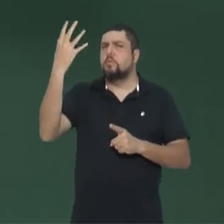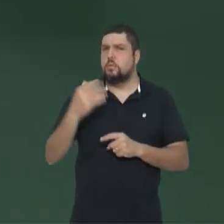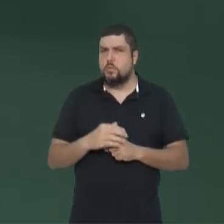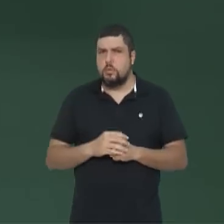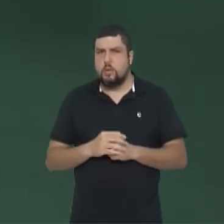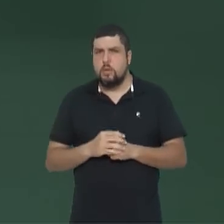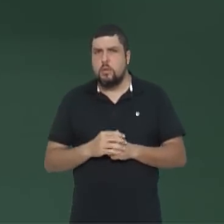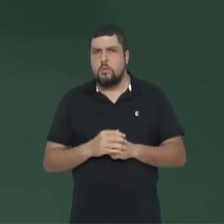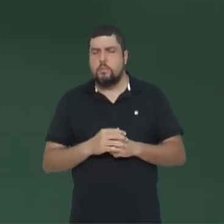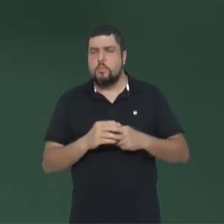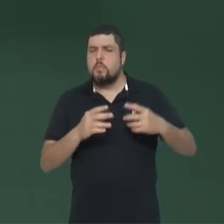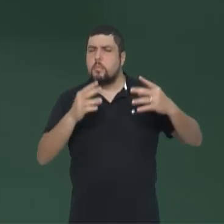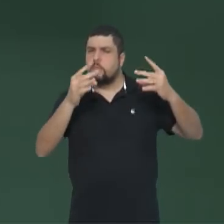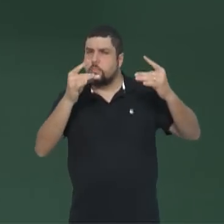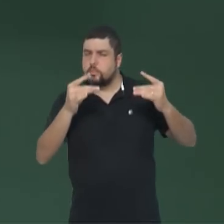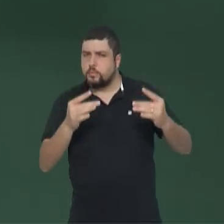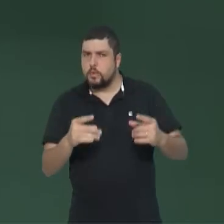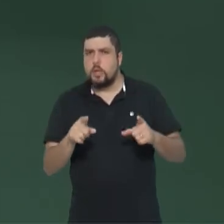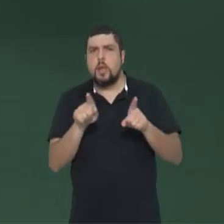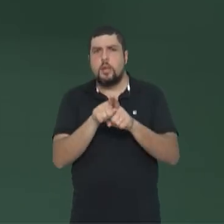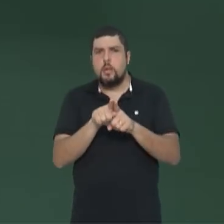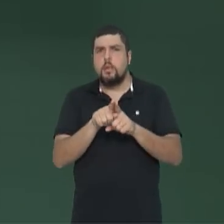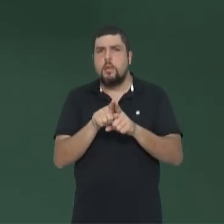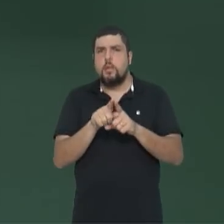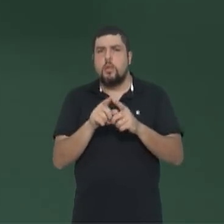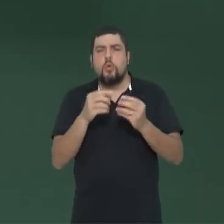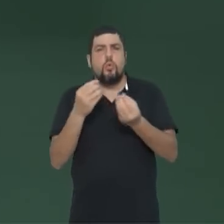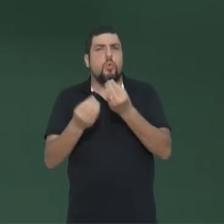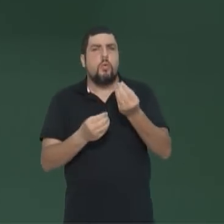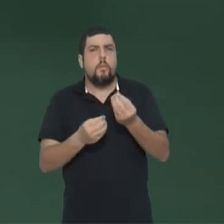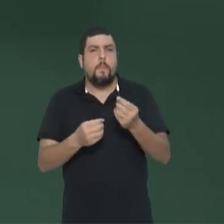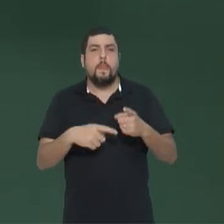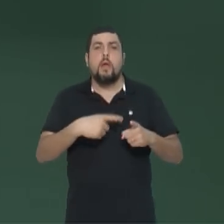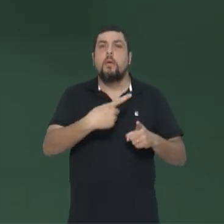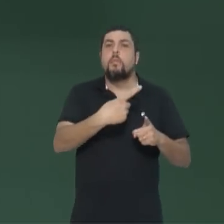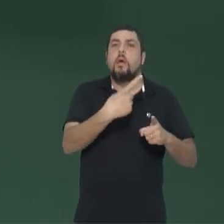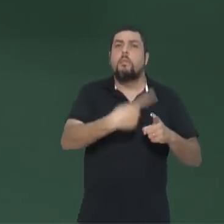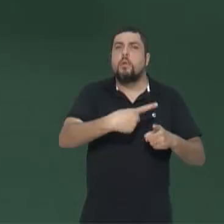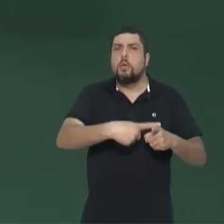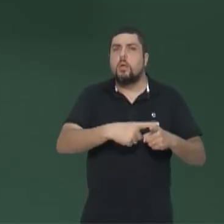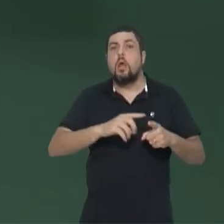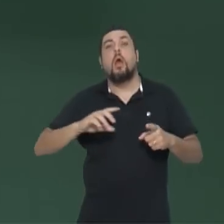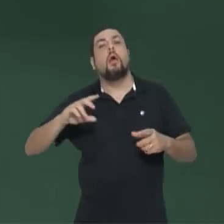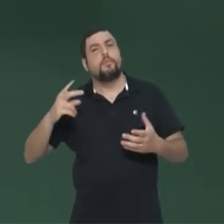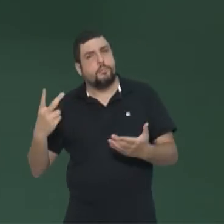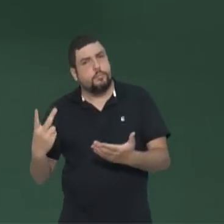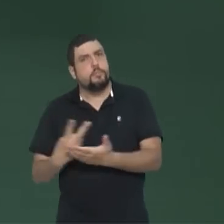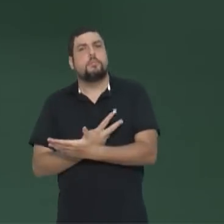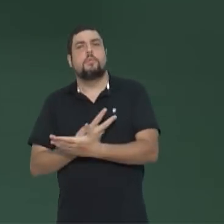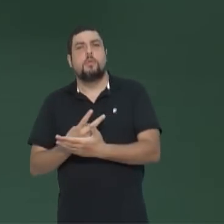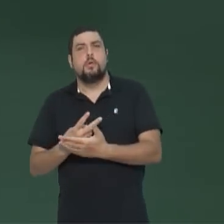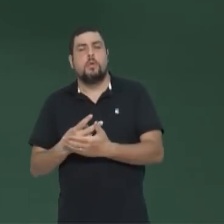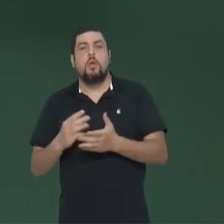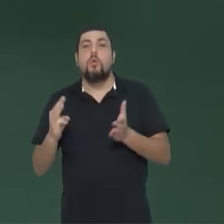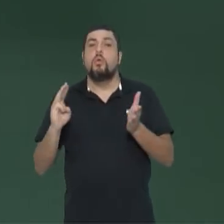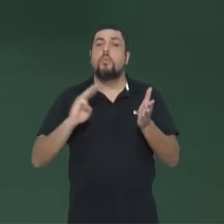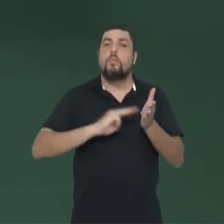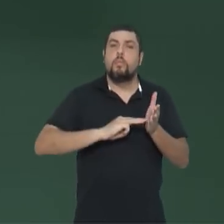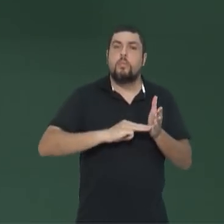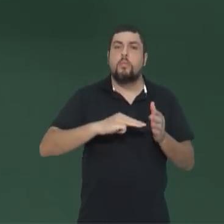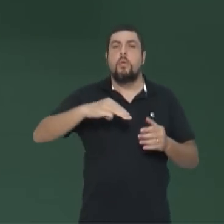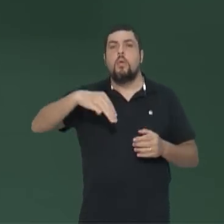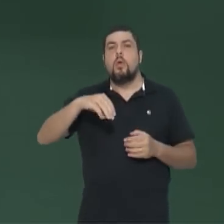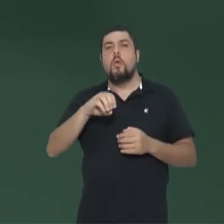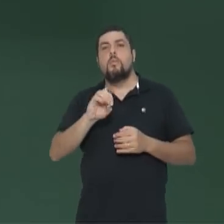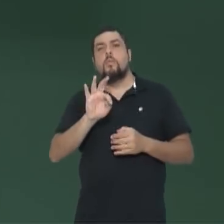aqui fazer aquela causa e consequência, trabalhar com as causas que surgiu aquilo e as consequências